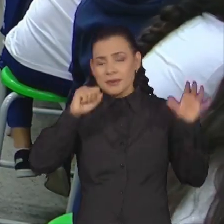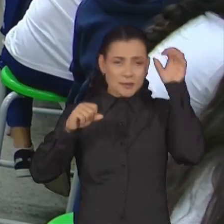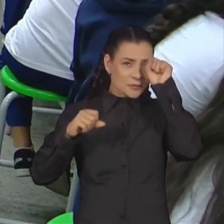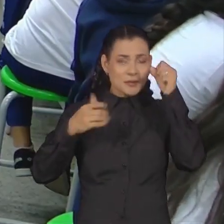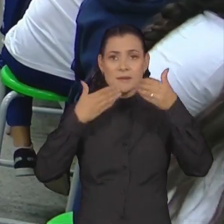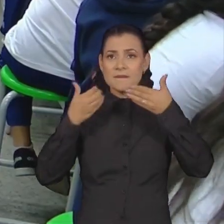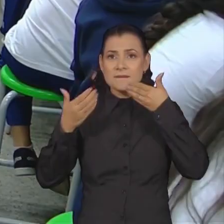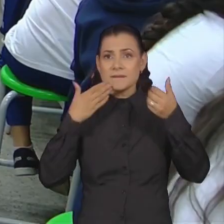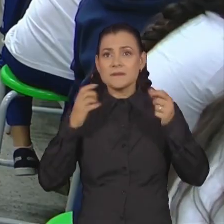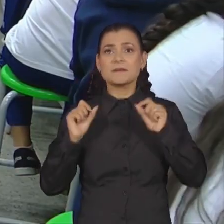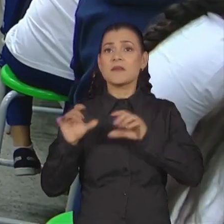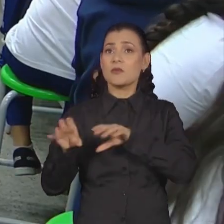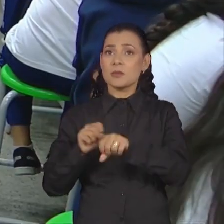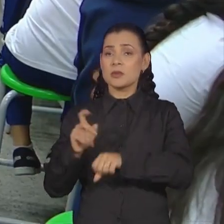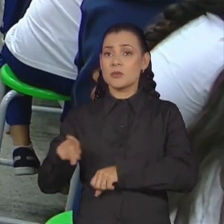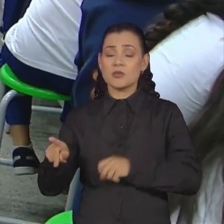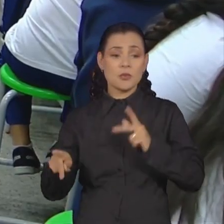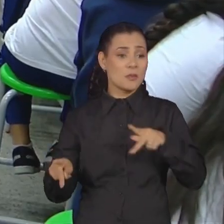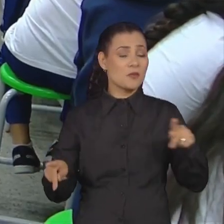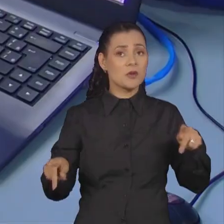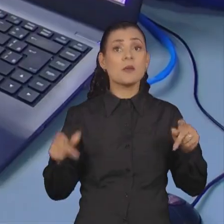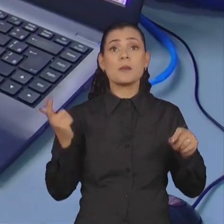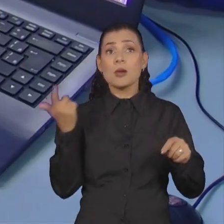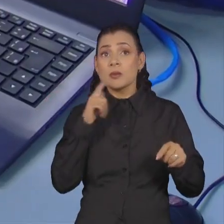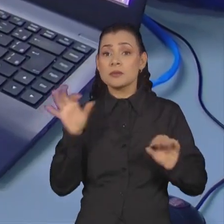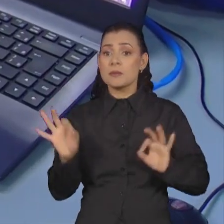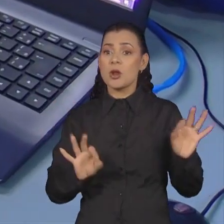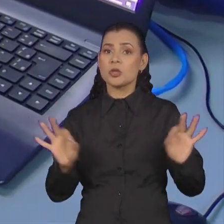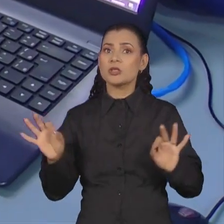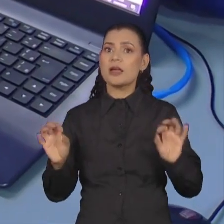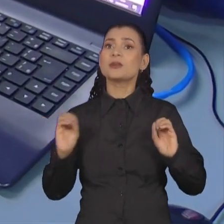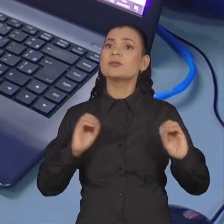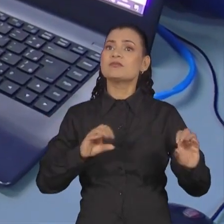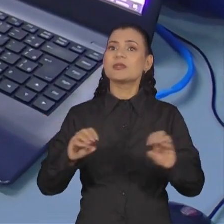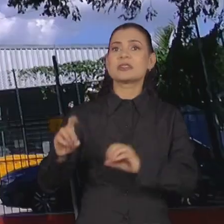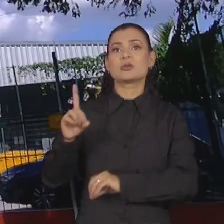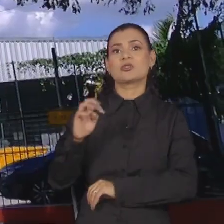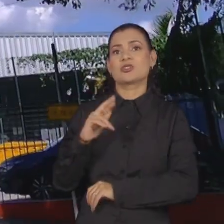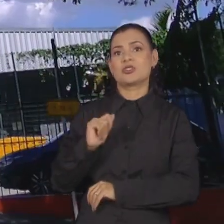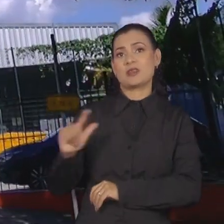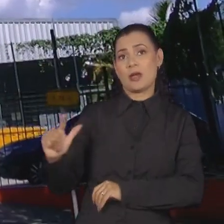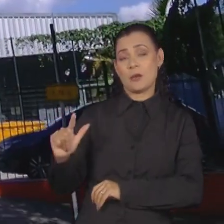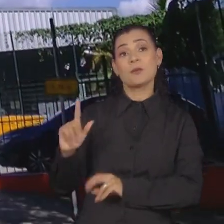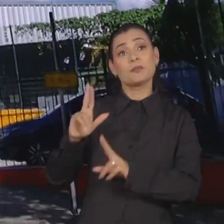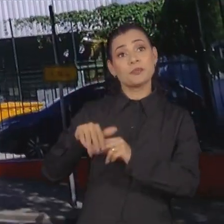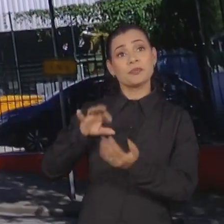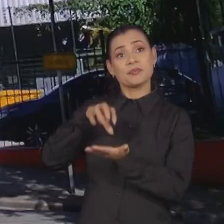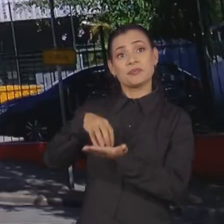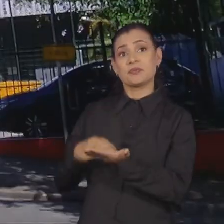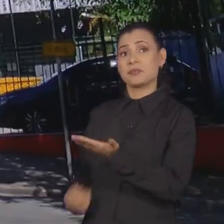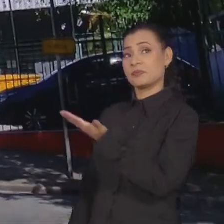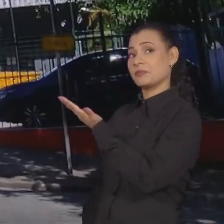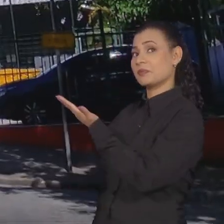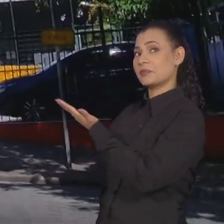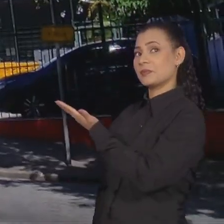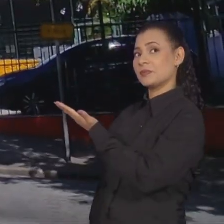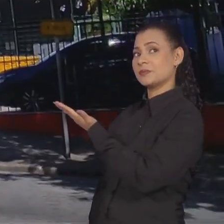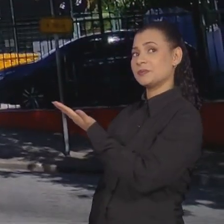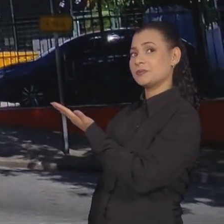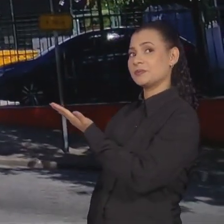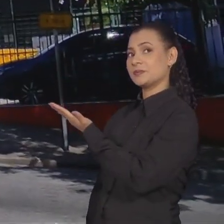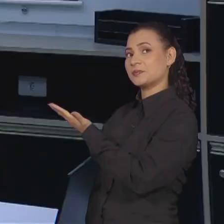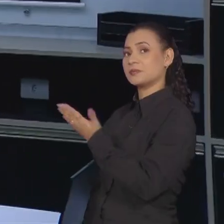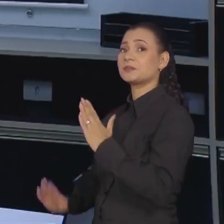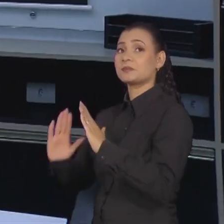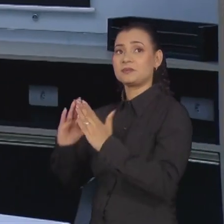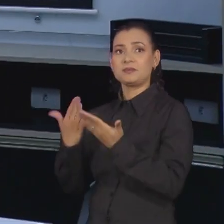professores e conhecer mais de perto os demais projetos de educação digital. Na EMF Padre Serafim Martinez